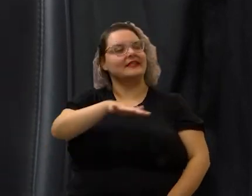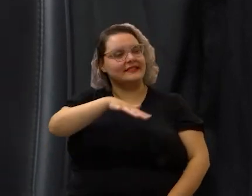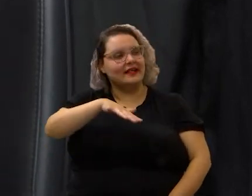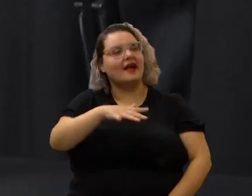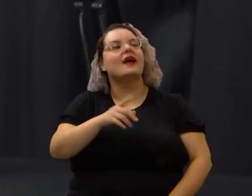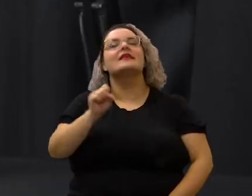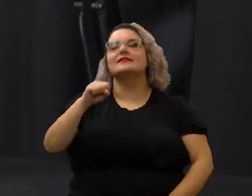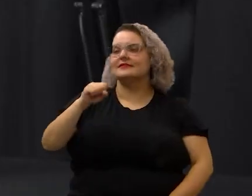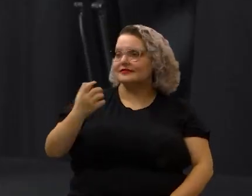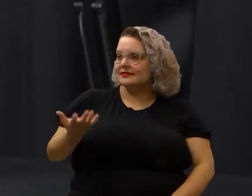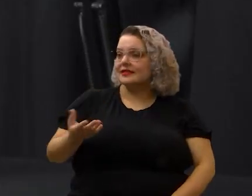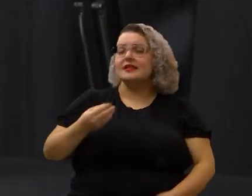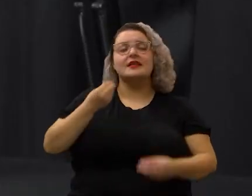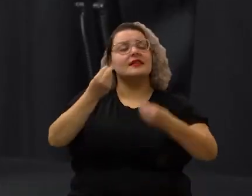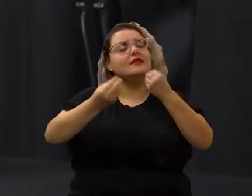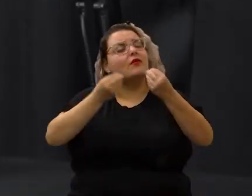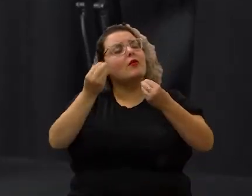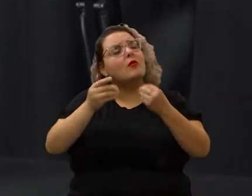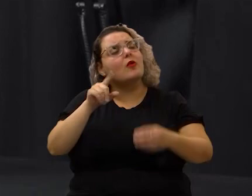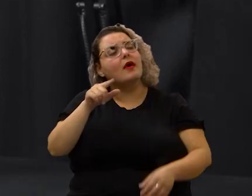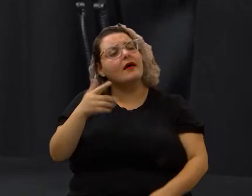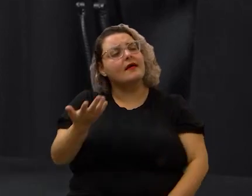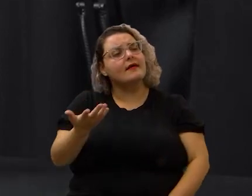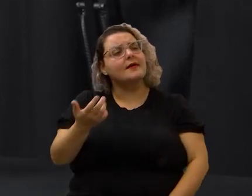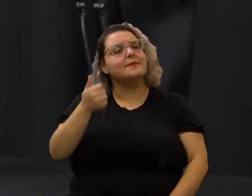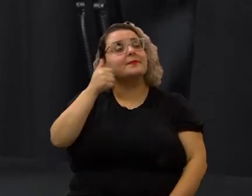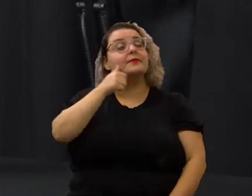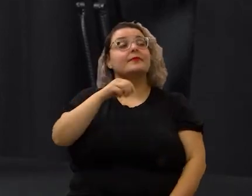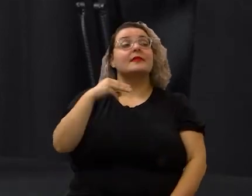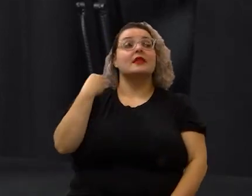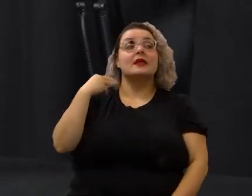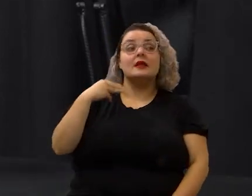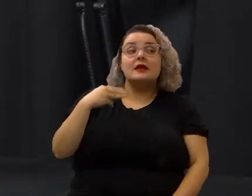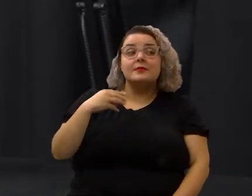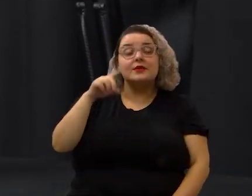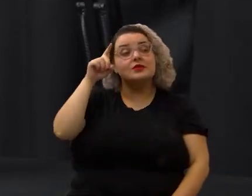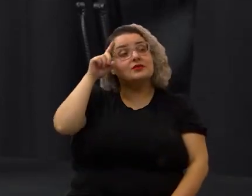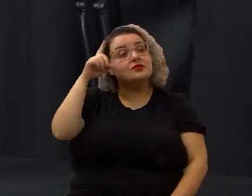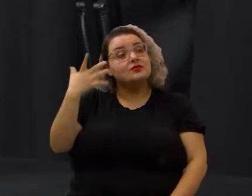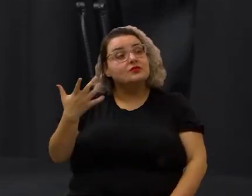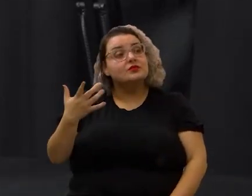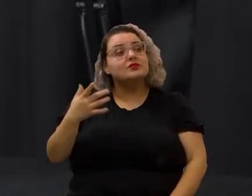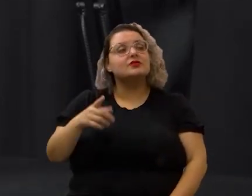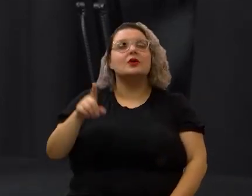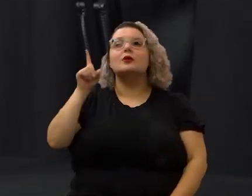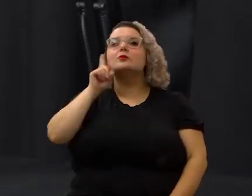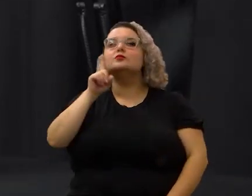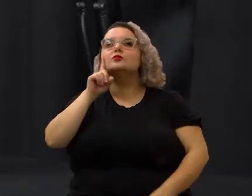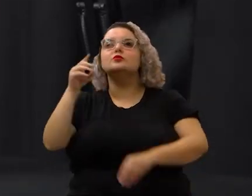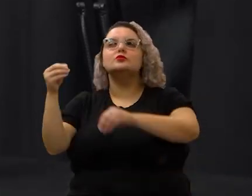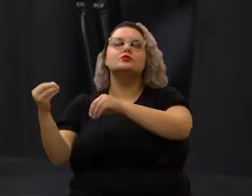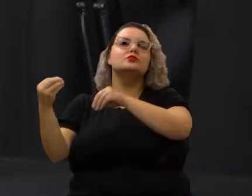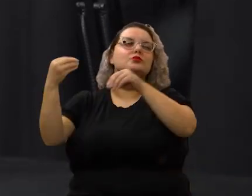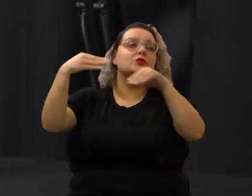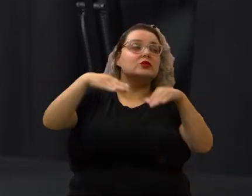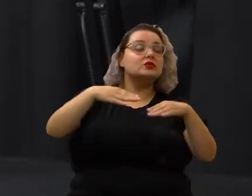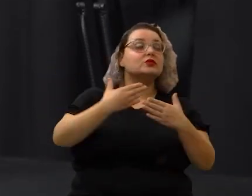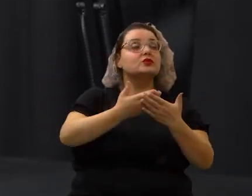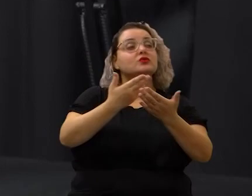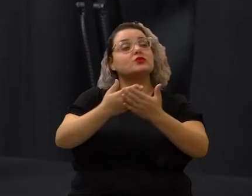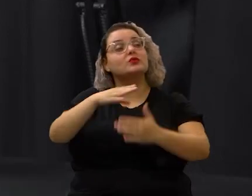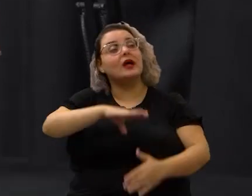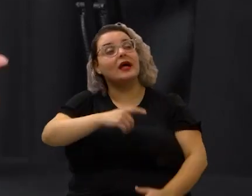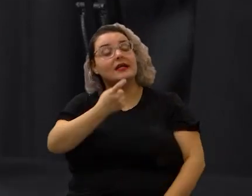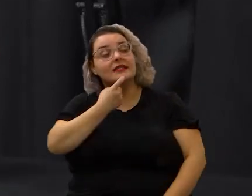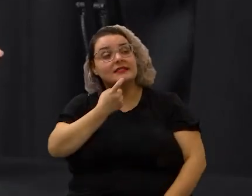para esse lado. Né? E como é, então, a Mariana, que um dia saiu lá de Americana, veio